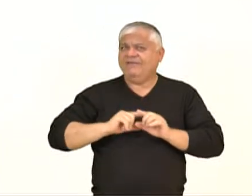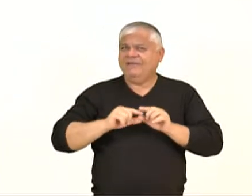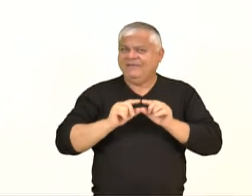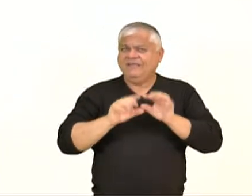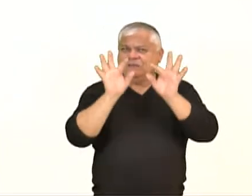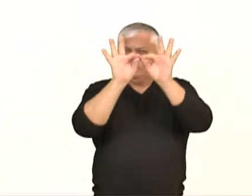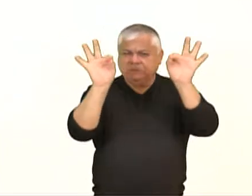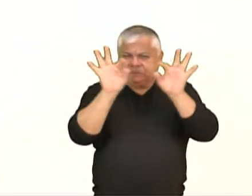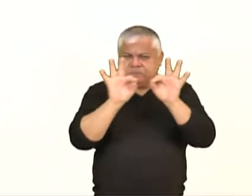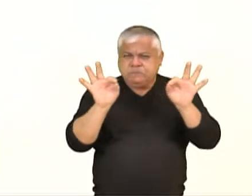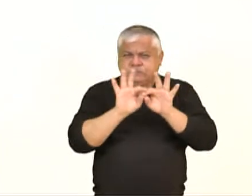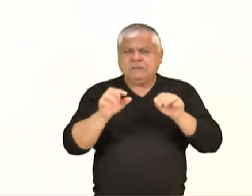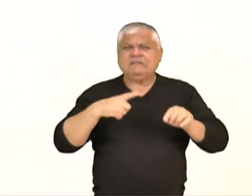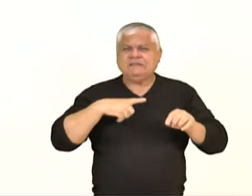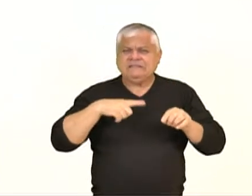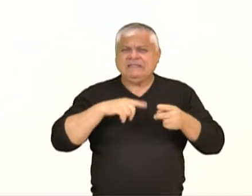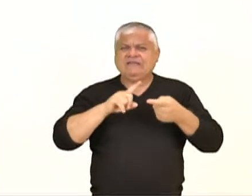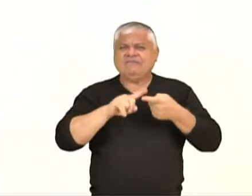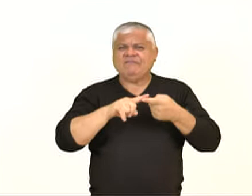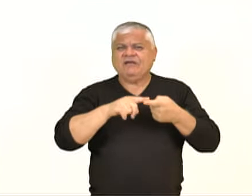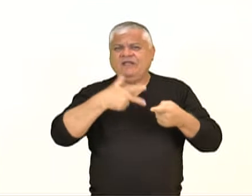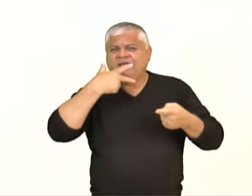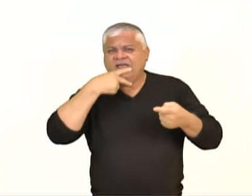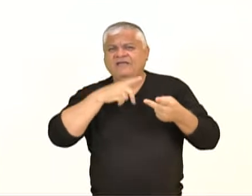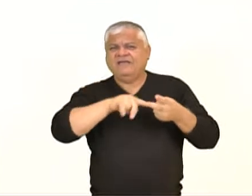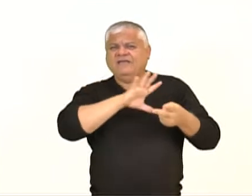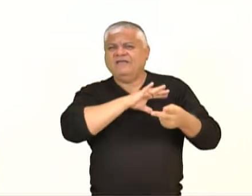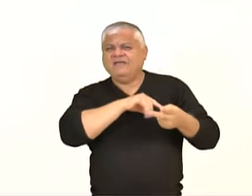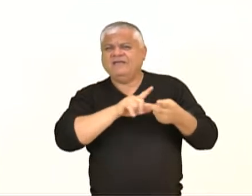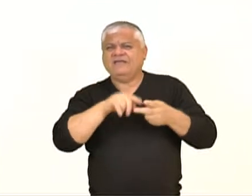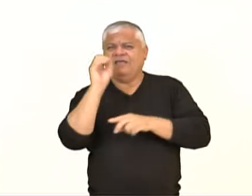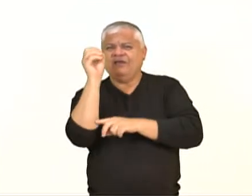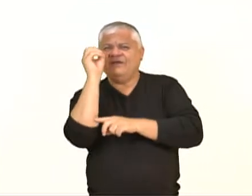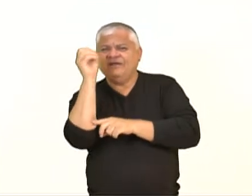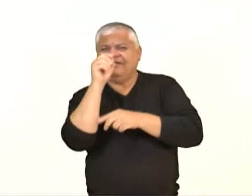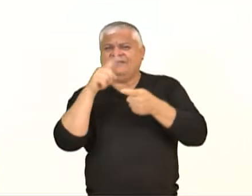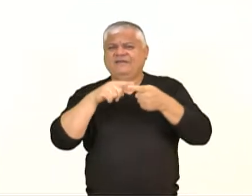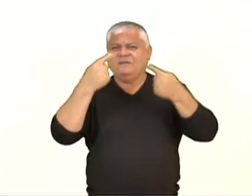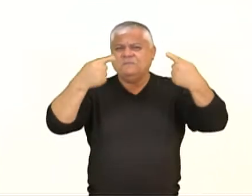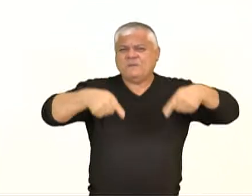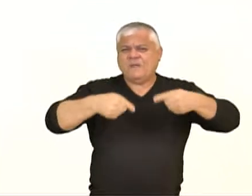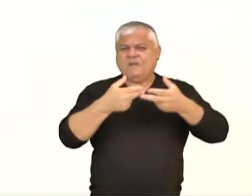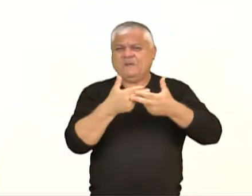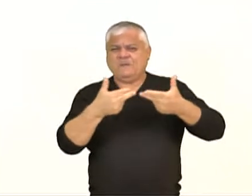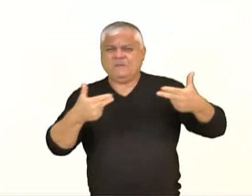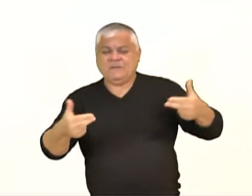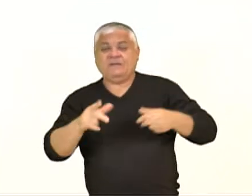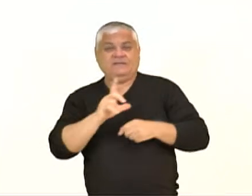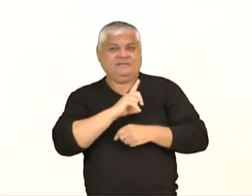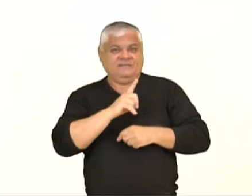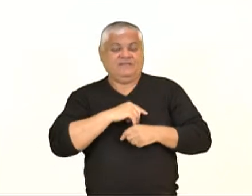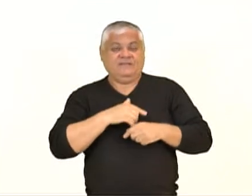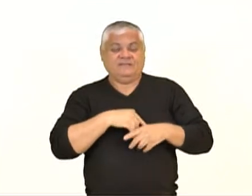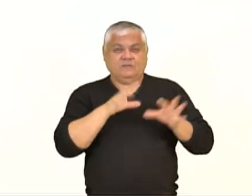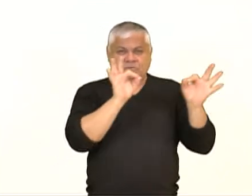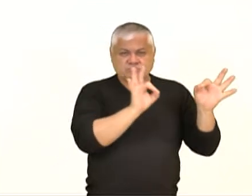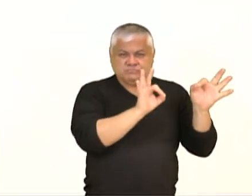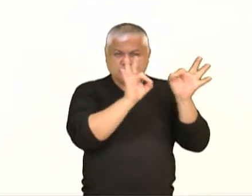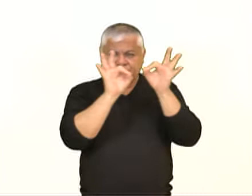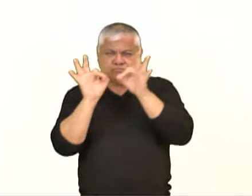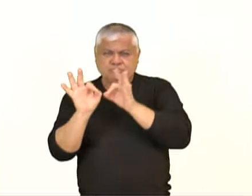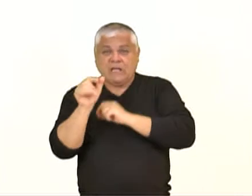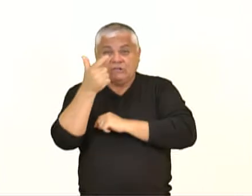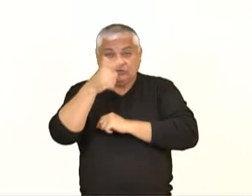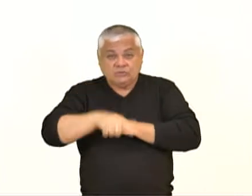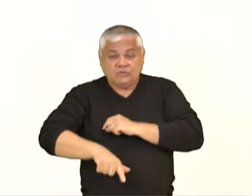de movimentos, né? Mobiliza uma porção de conceitos e conhecimentos. Lendo com atenção o enunciado da questão, a gente